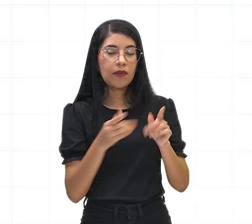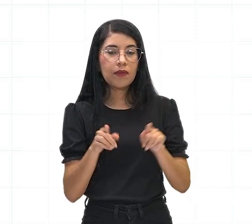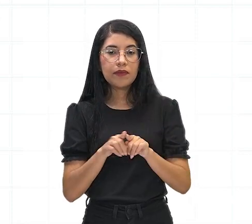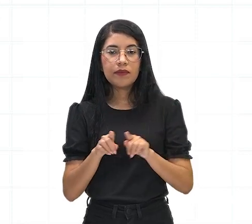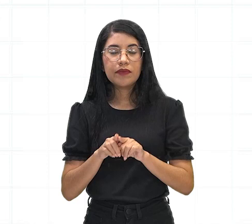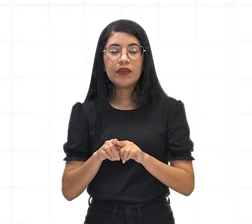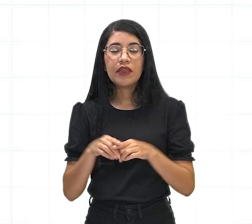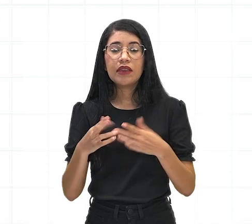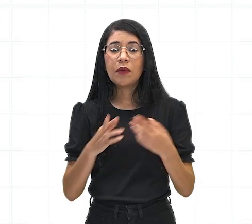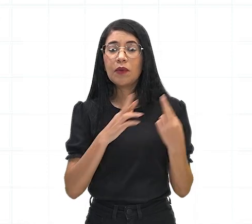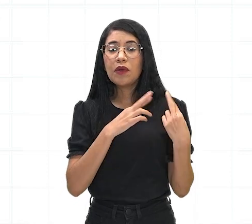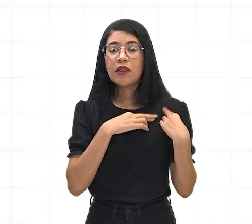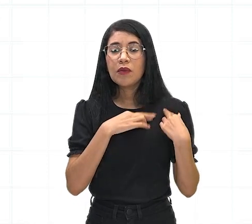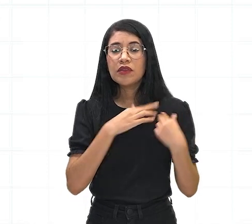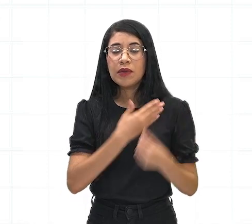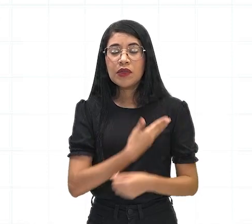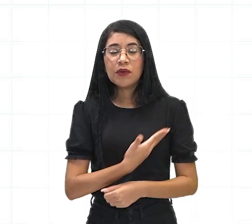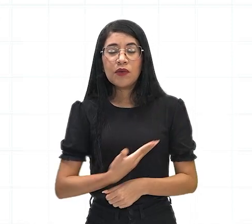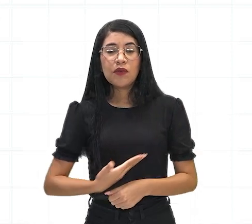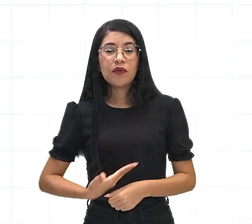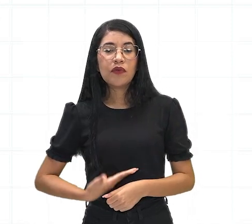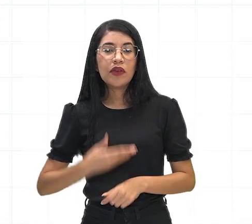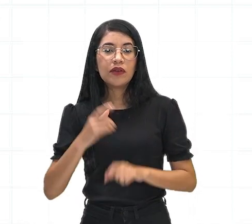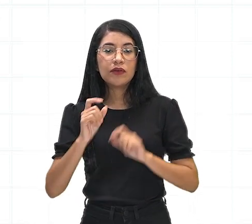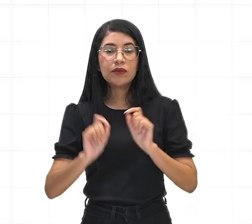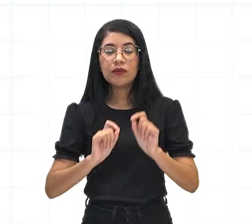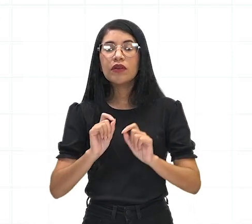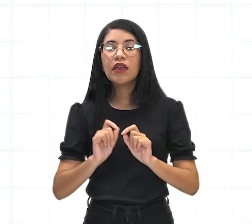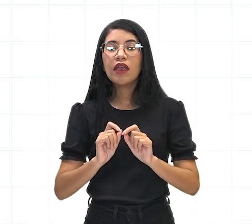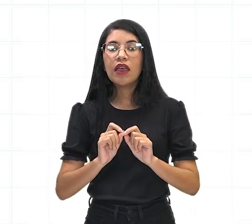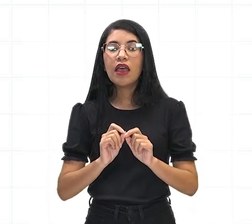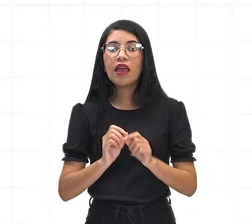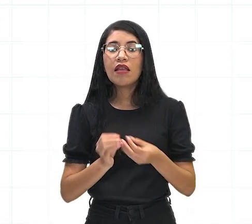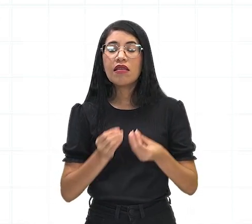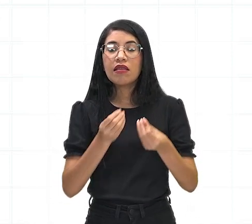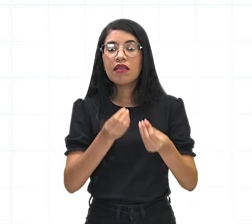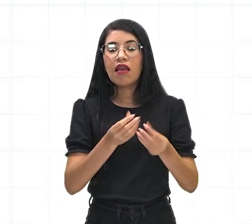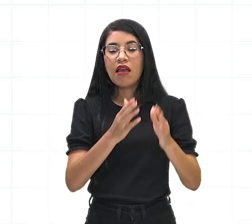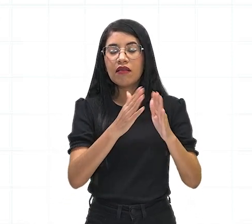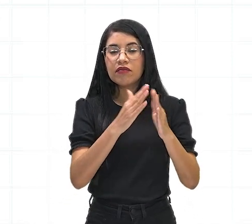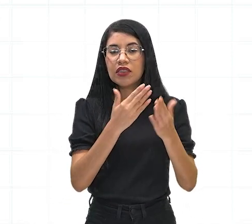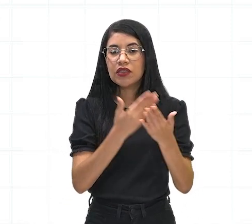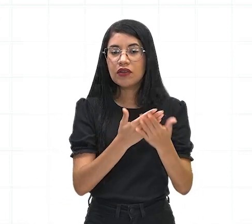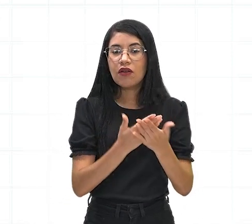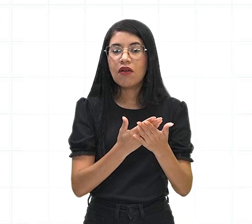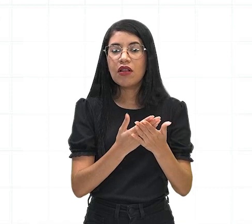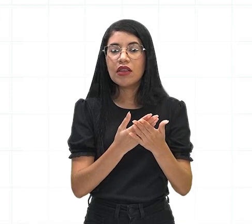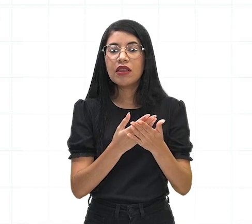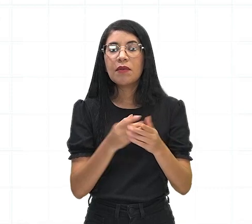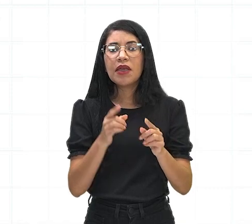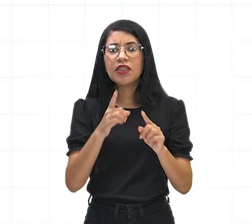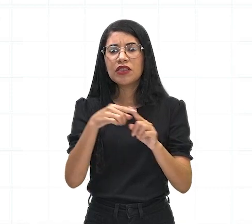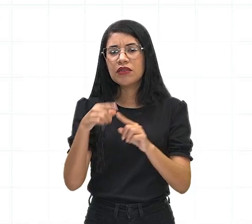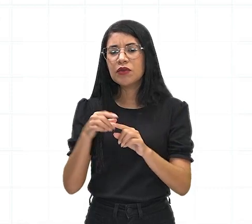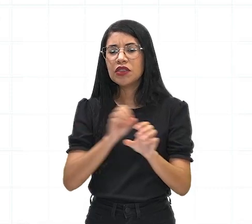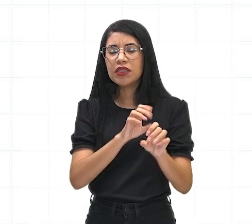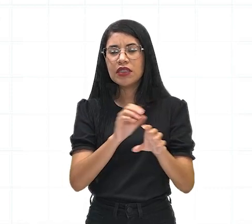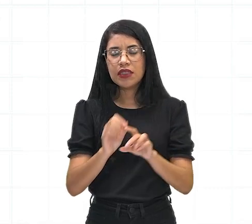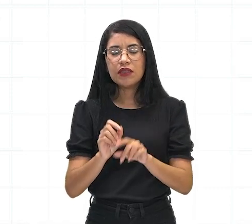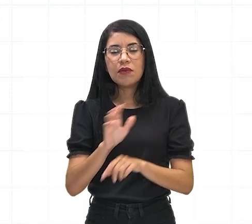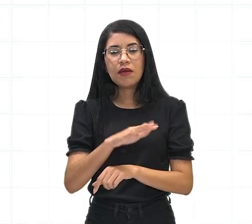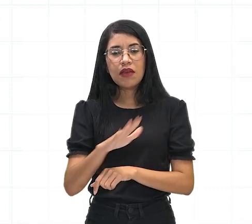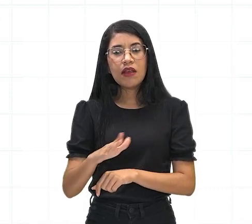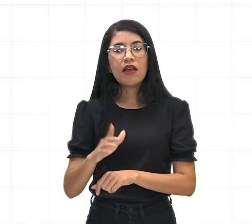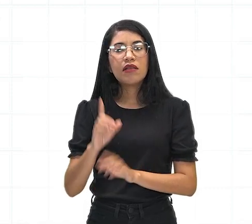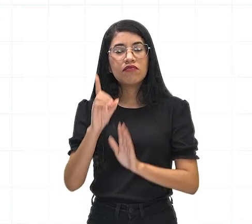né? Então é papel ali dos governantes proporcionar, né, escolas ou modos de ensino para que essa